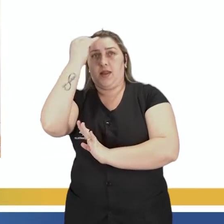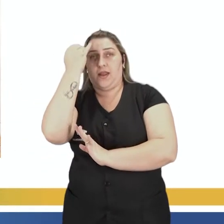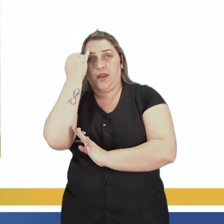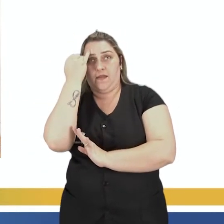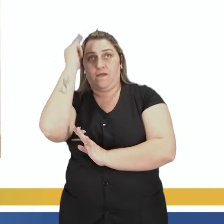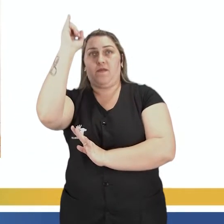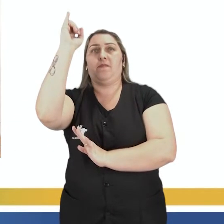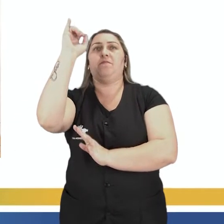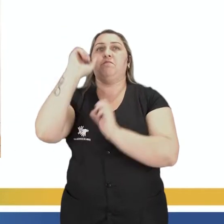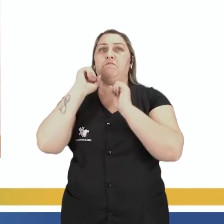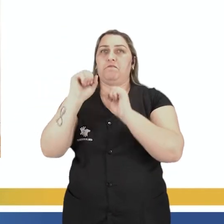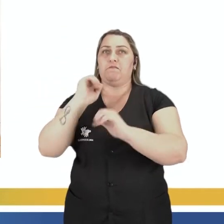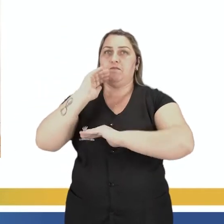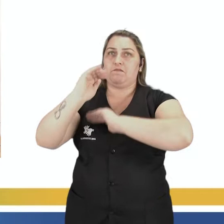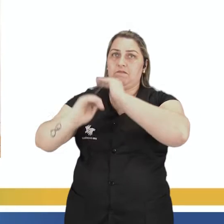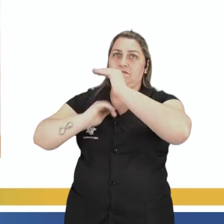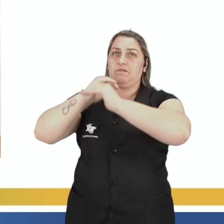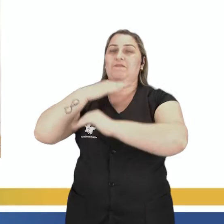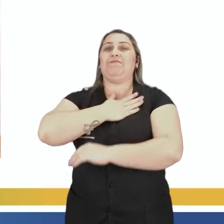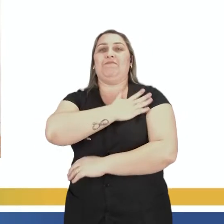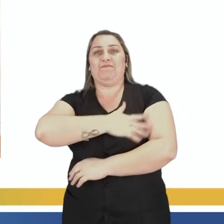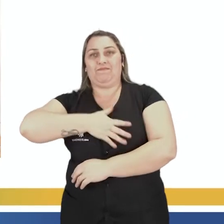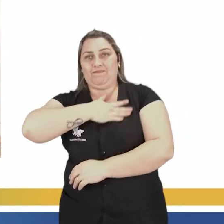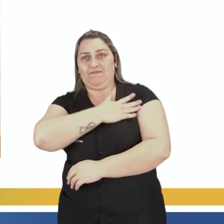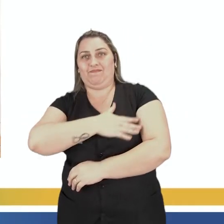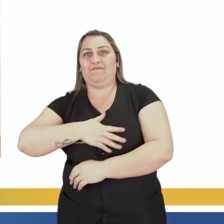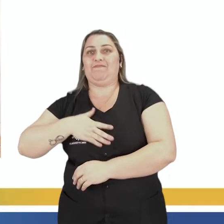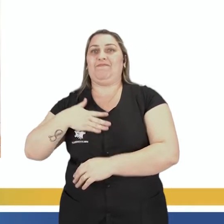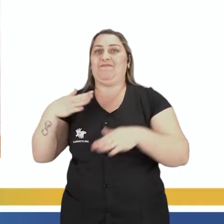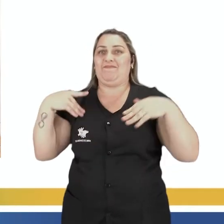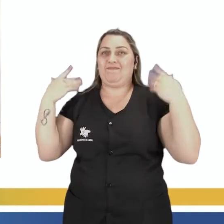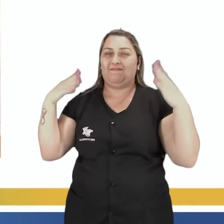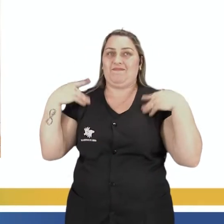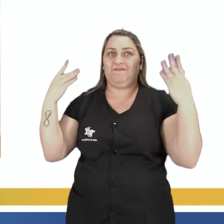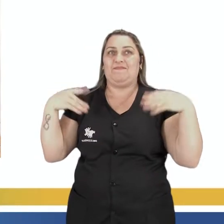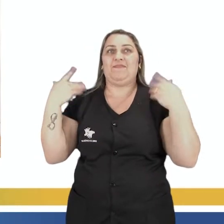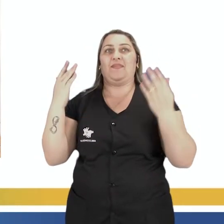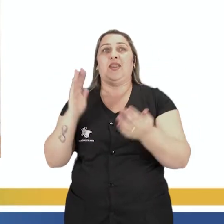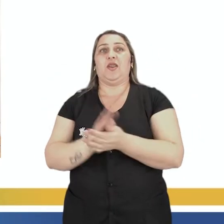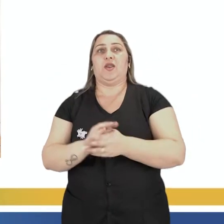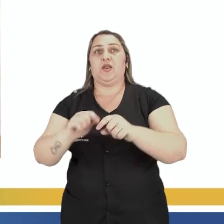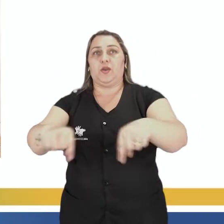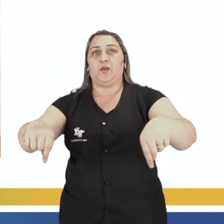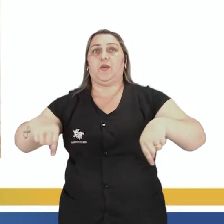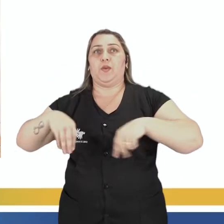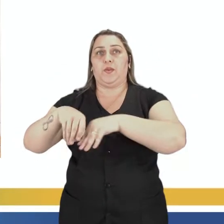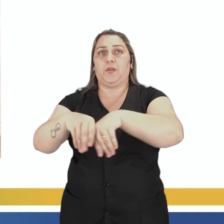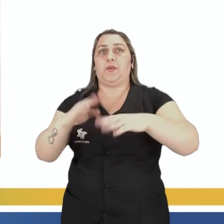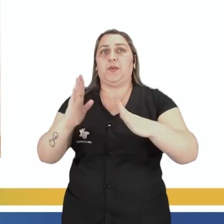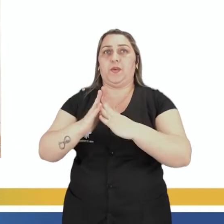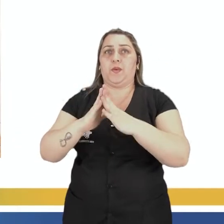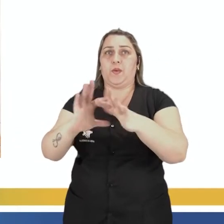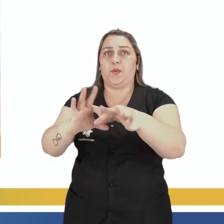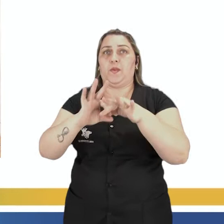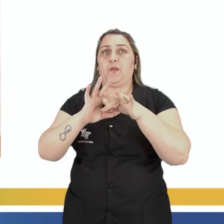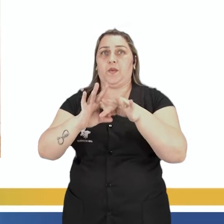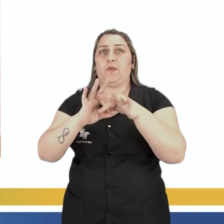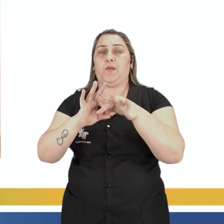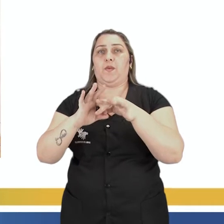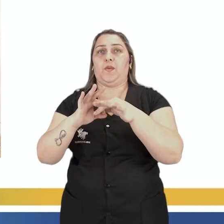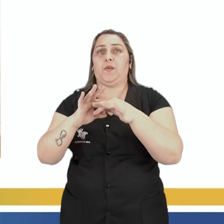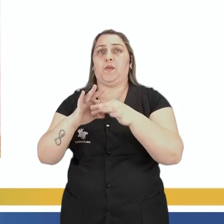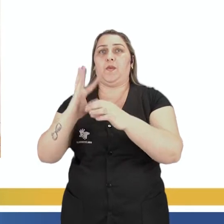e criar podem ser processos divertidos e prazerosos. Jogando no quintal, une a arte